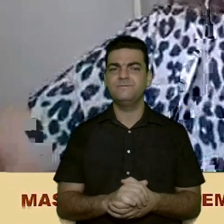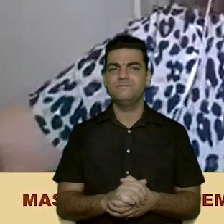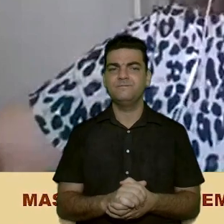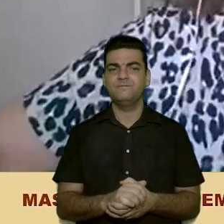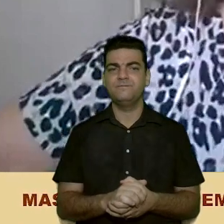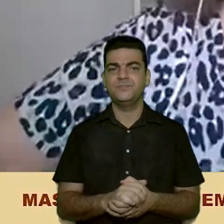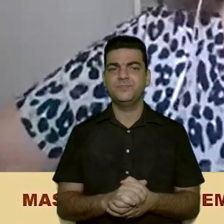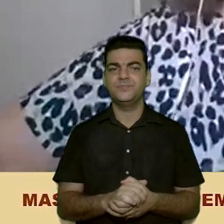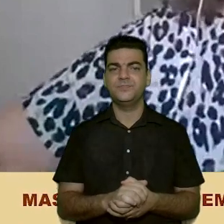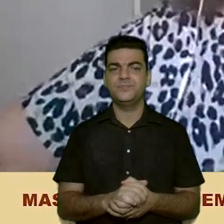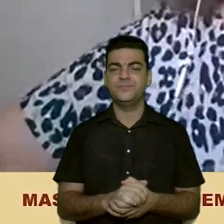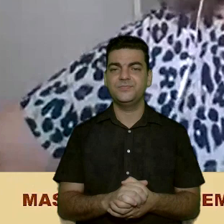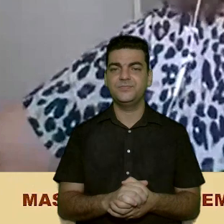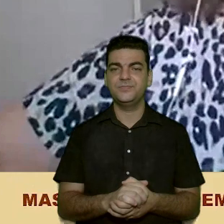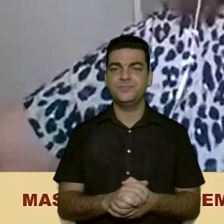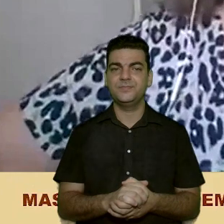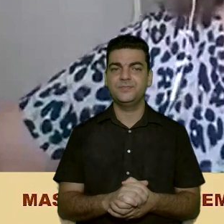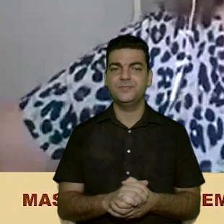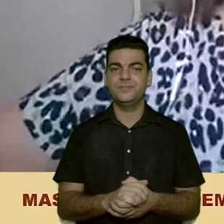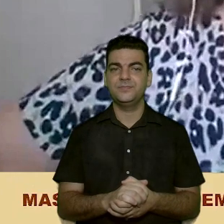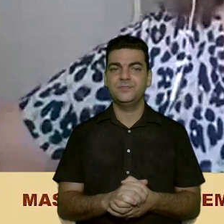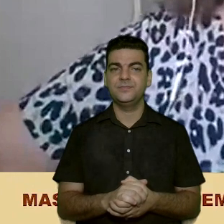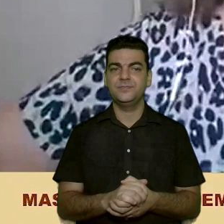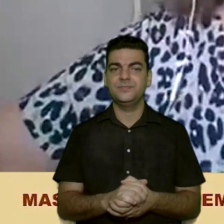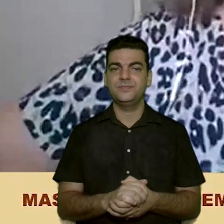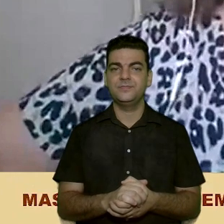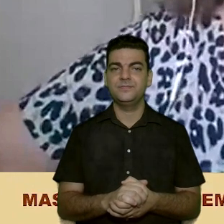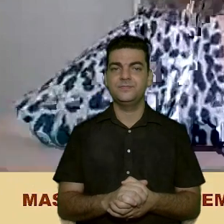Conversa também, né, em outros canais. Eu